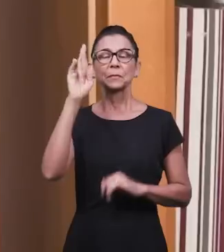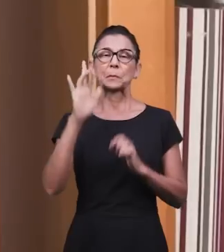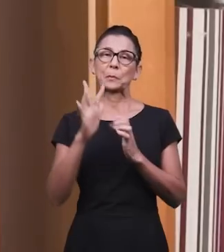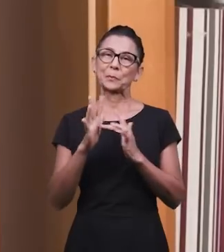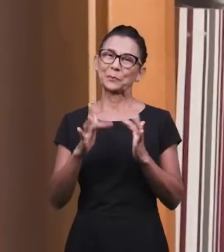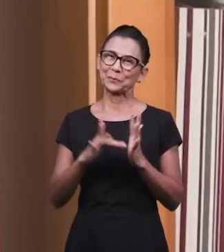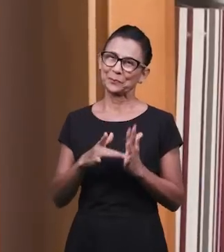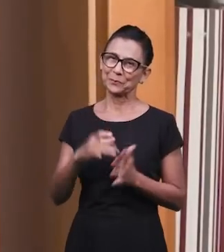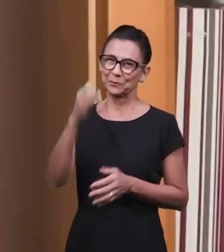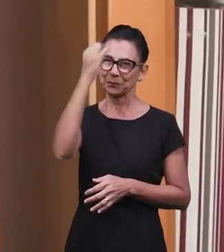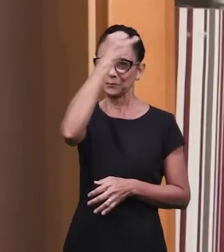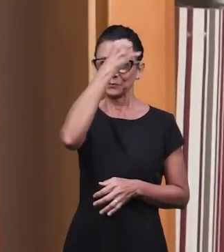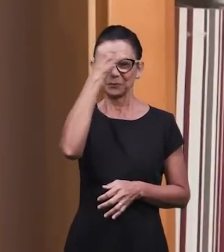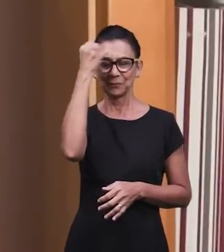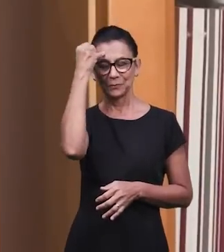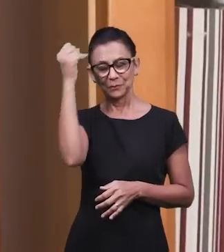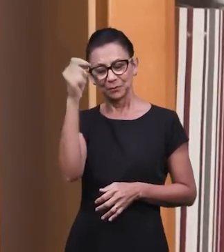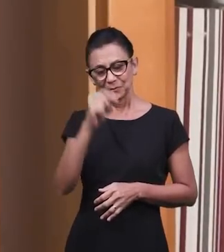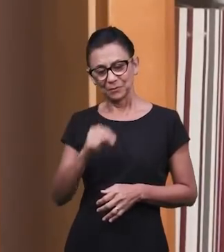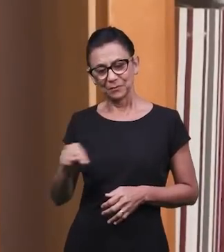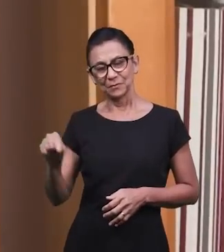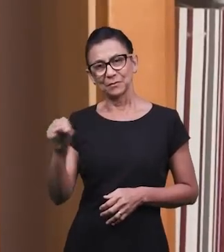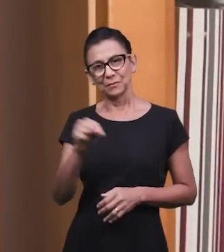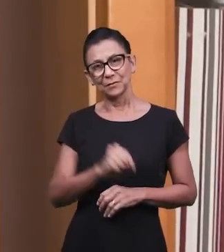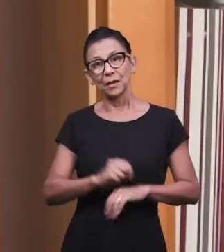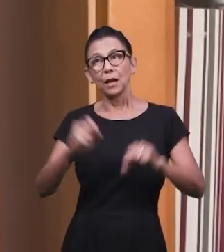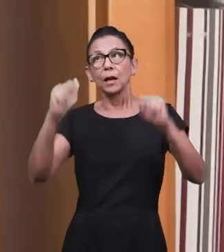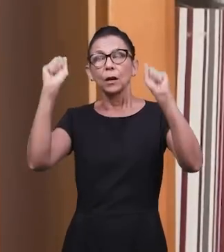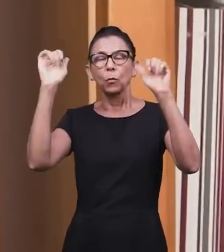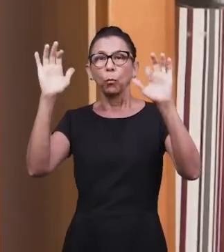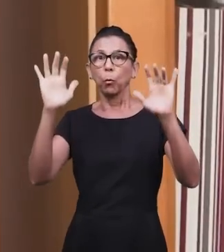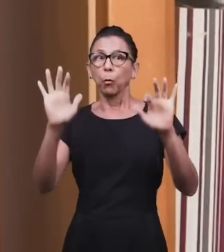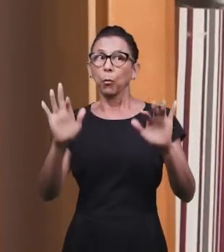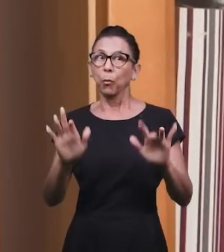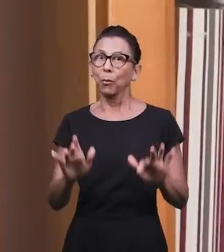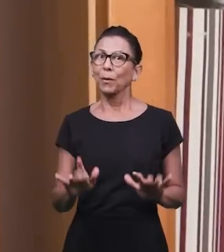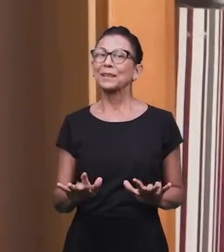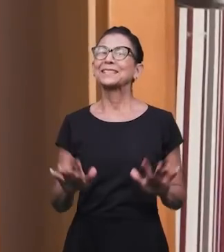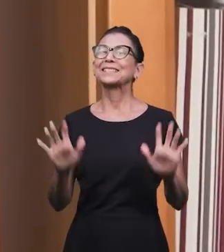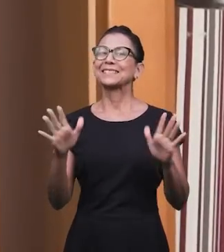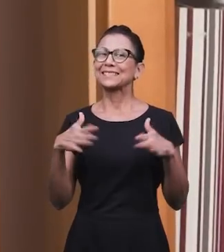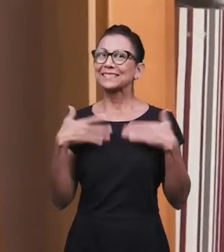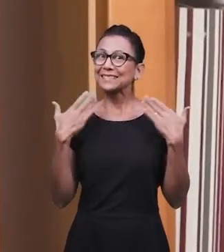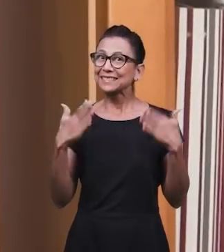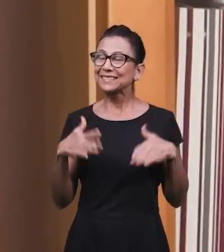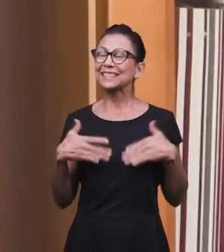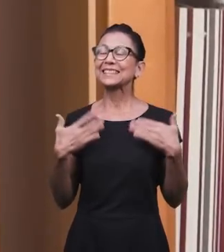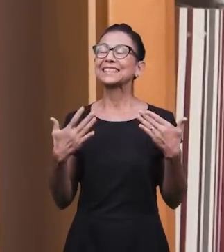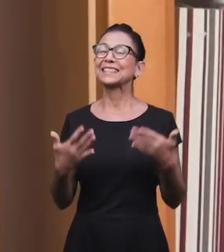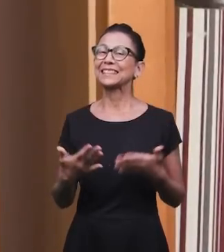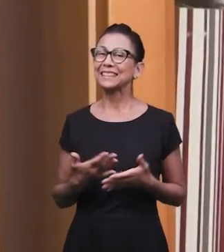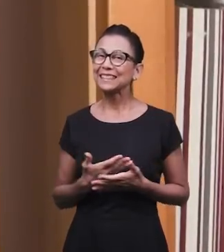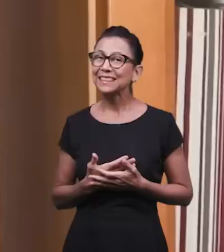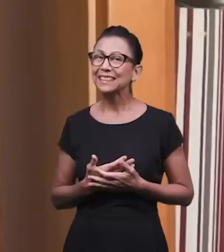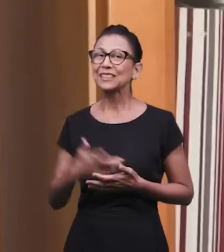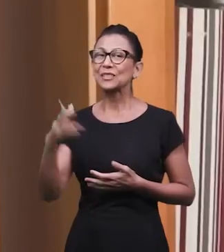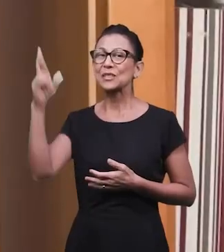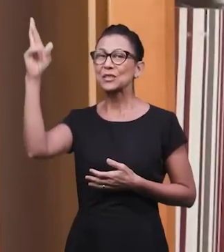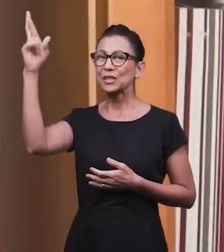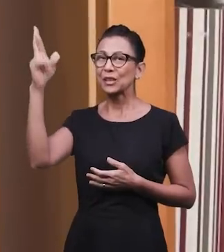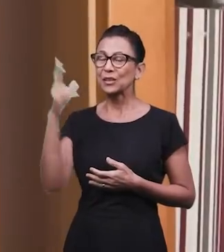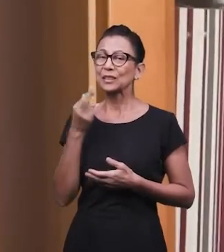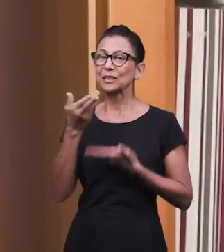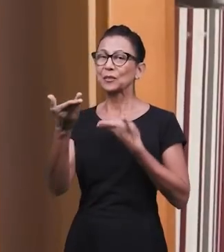paz do Senhor Jesus, Jorge, irmãos, temos muitas bênçãos para compartilhar e alegrias que o Senhor tem nos dado aqui